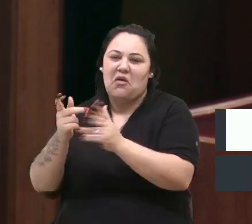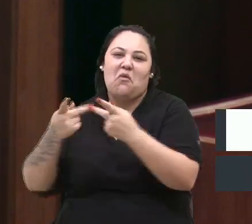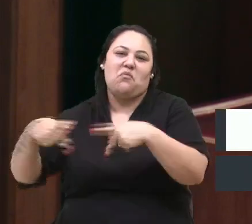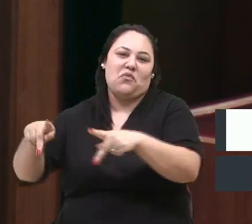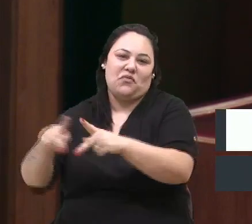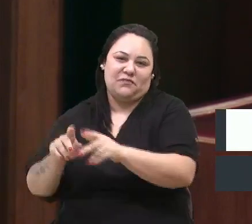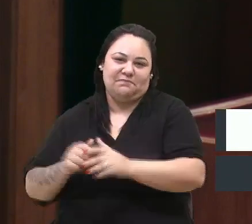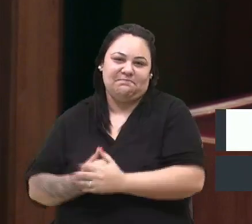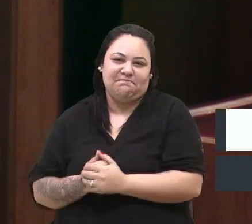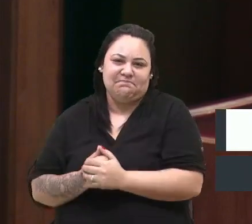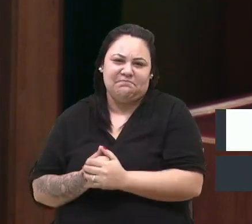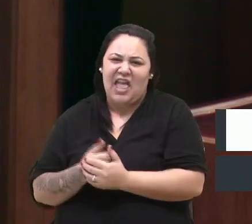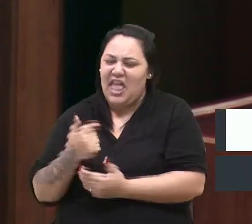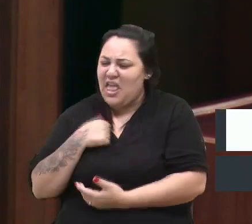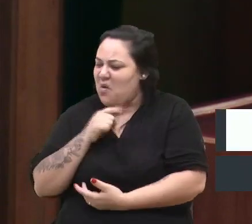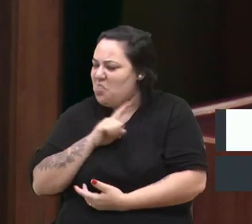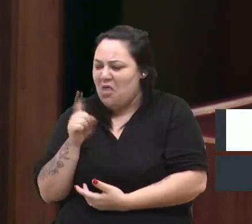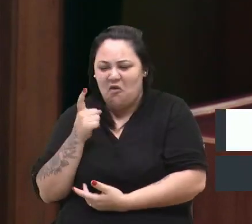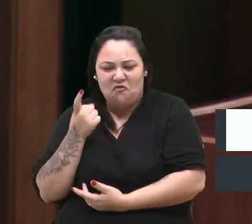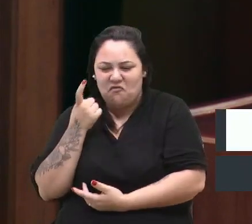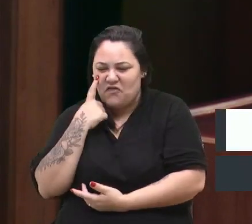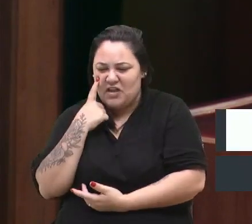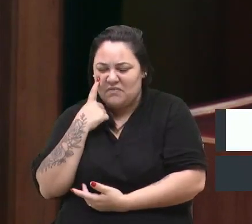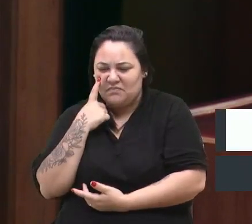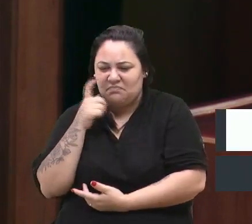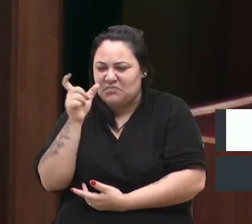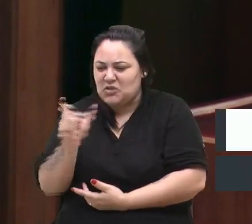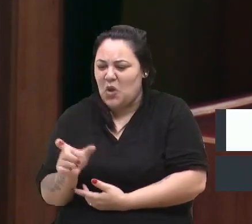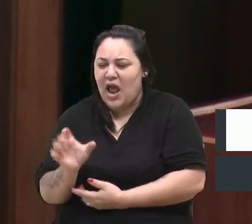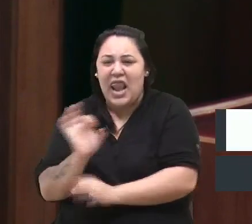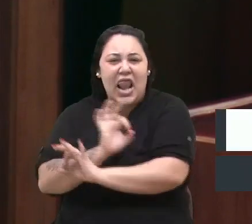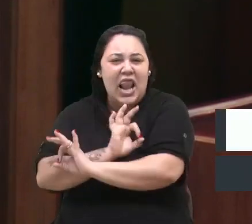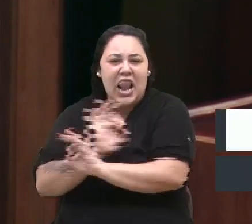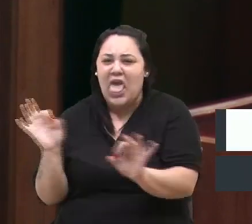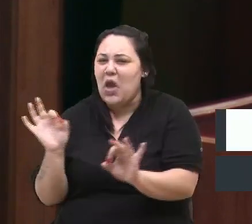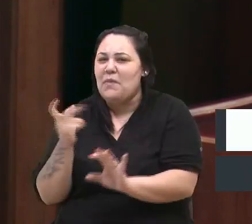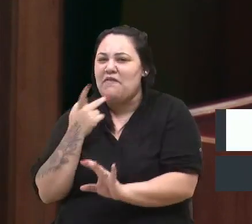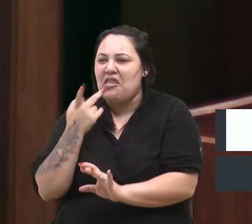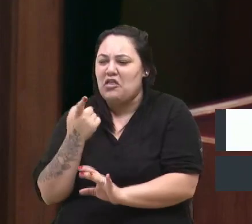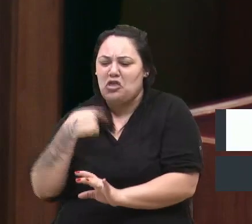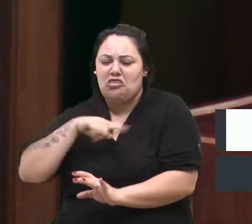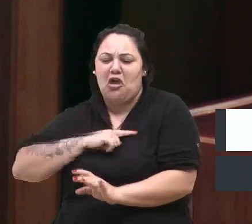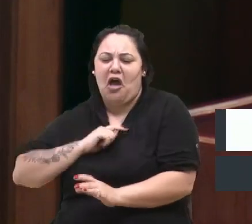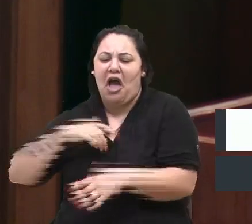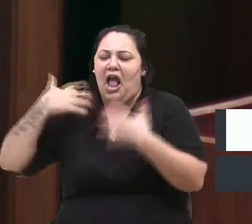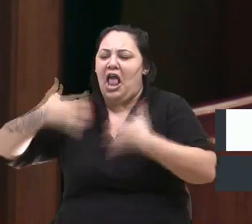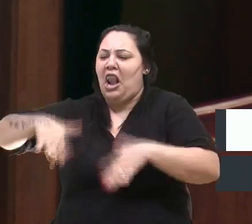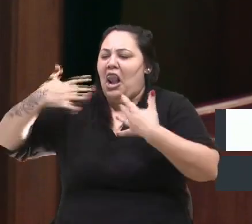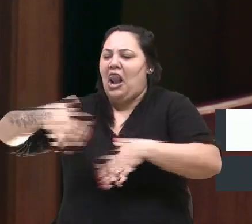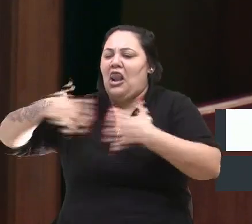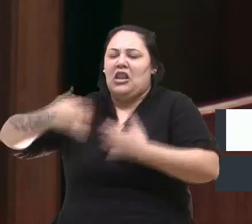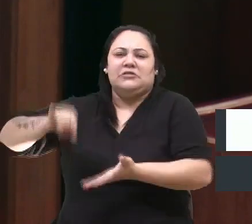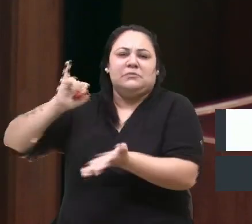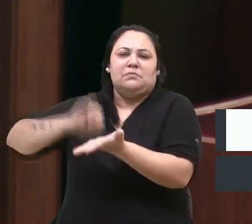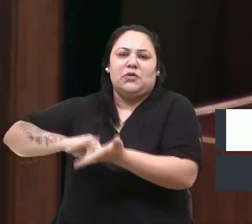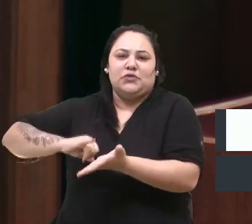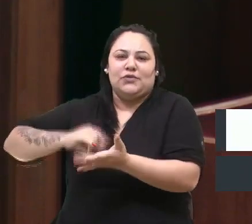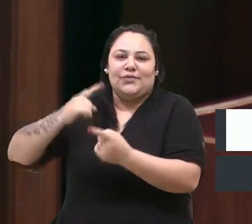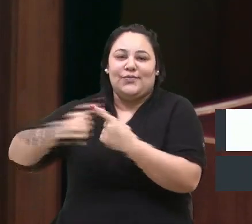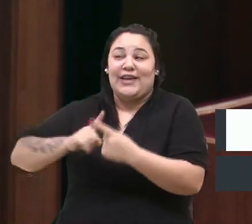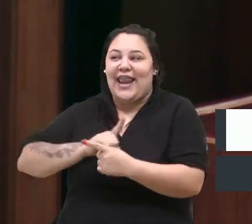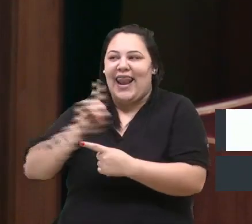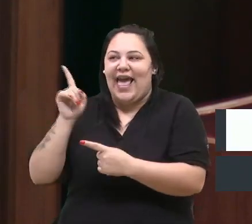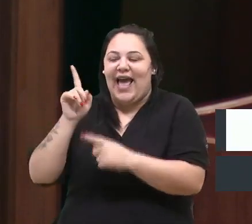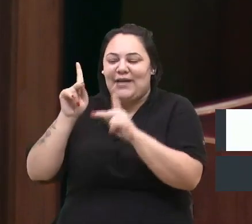E eu não vi cidadão nenhum dizendo, nós pagamos imposto demais, porque o povo não se queixa em pagar